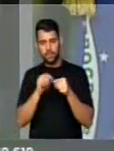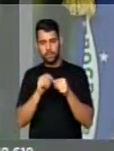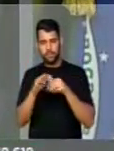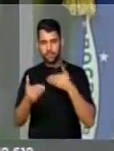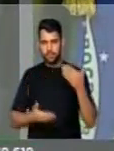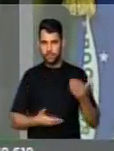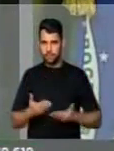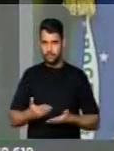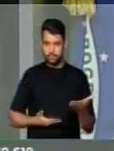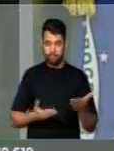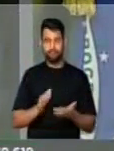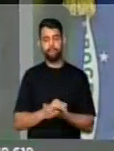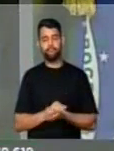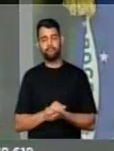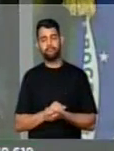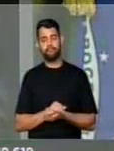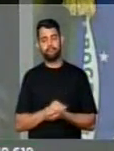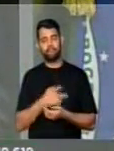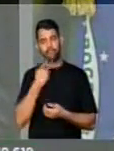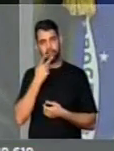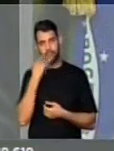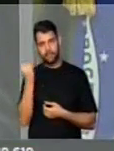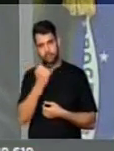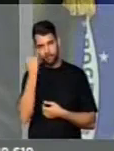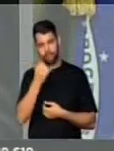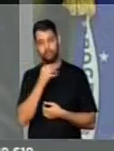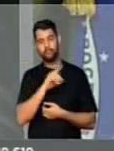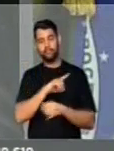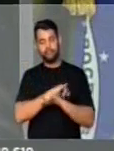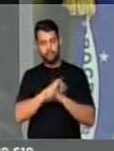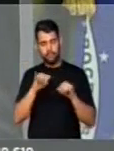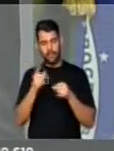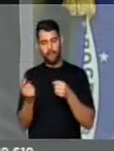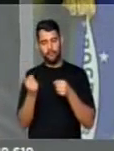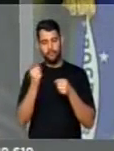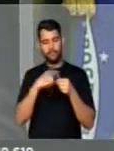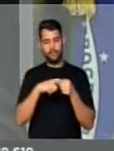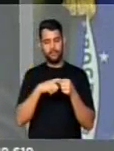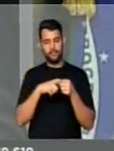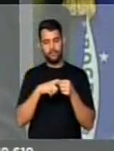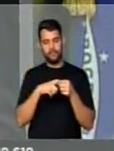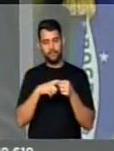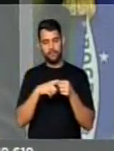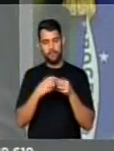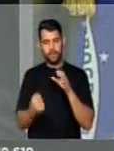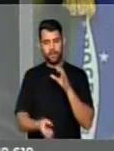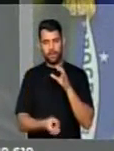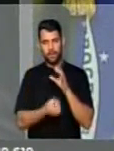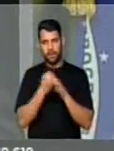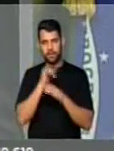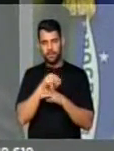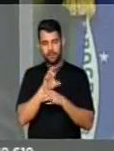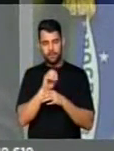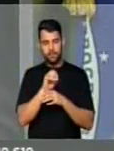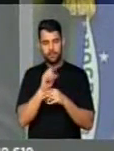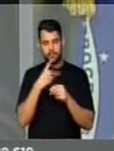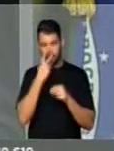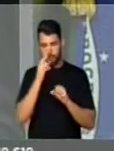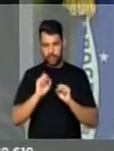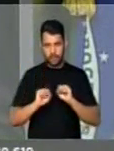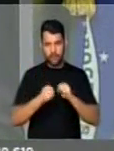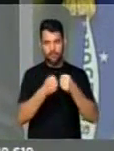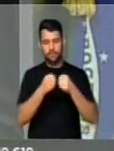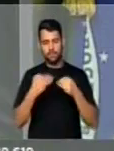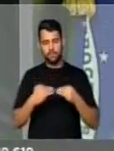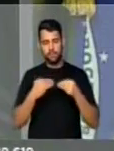risco. Reitero aqui também a volta, a reinstitucionalização e o fortalecimento